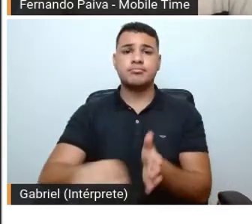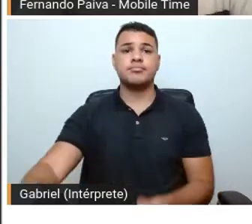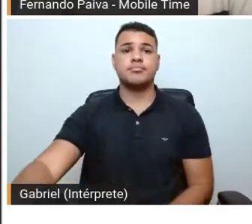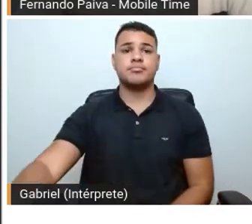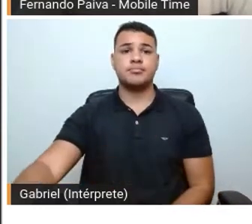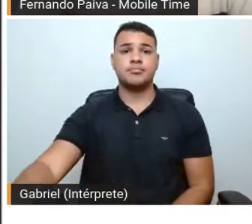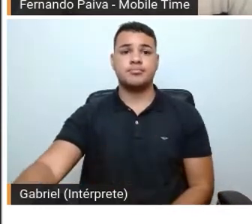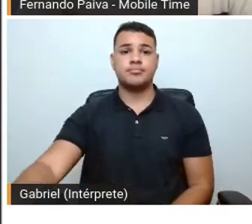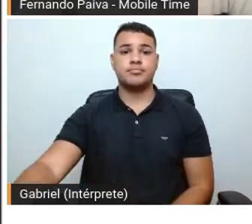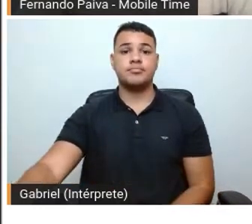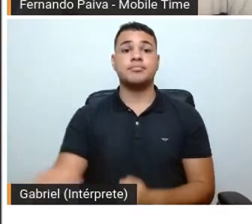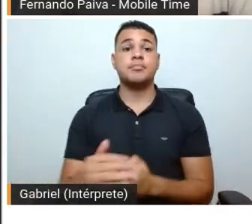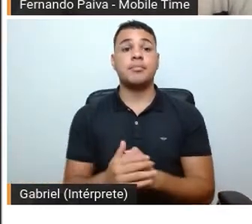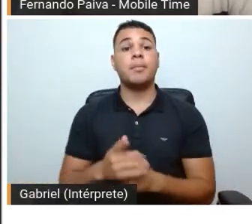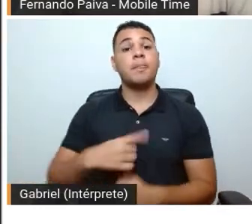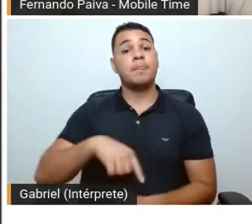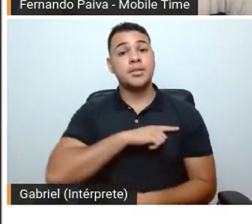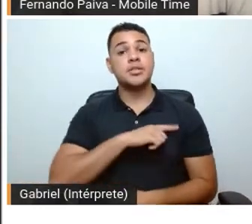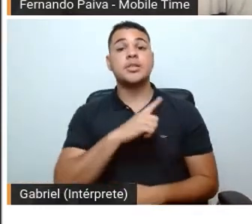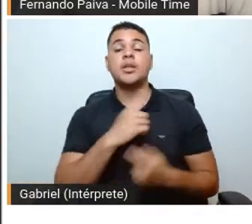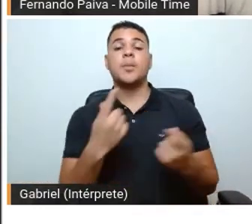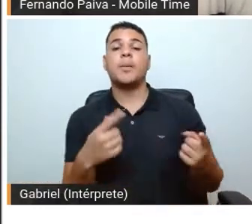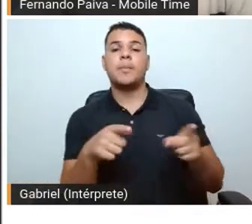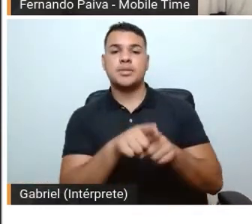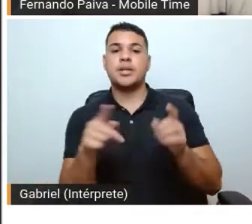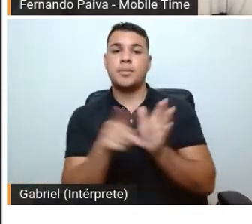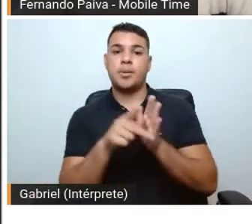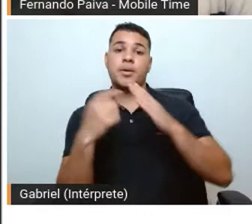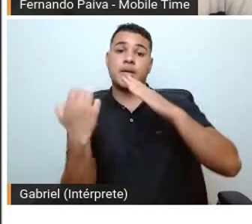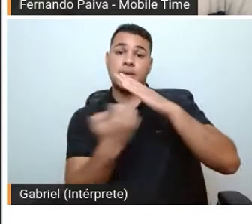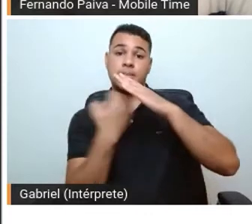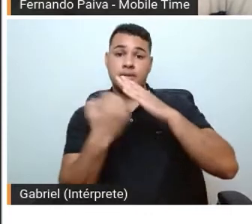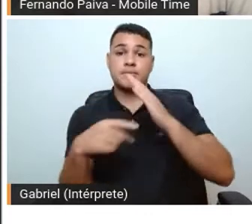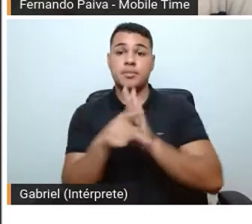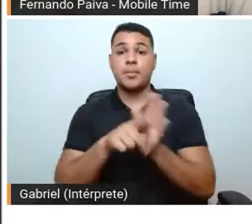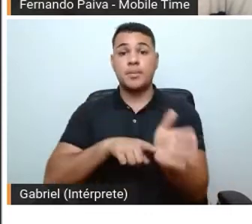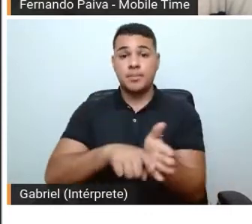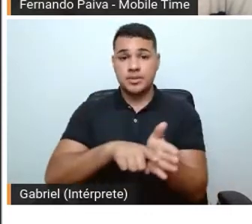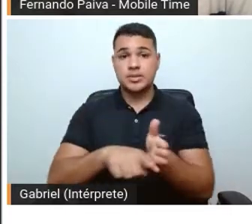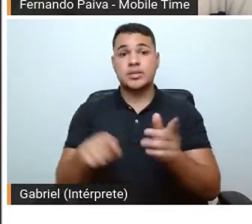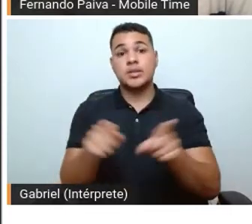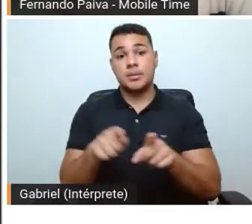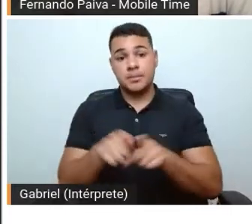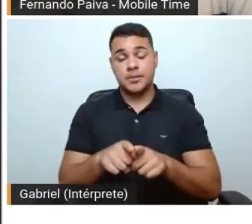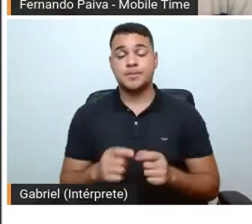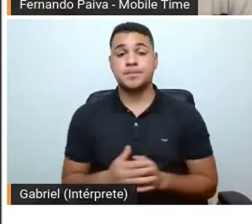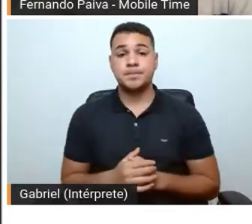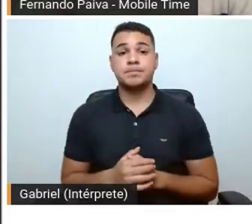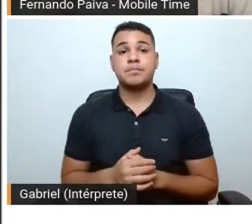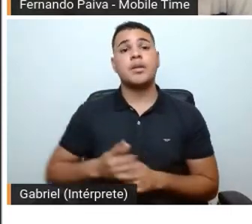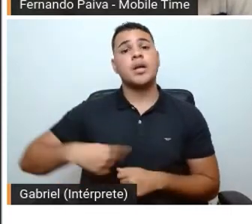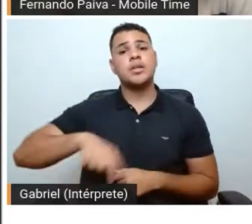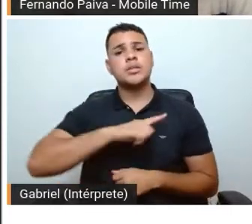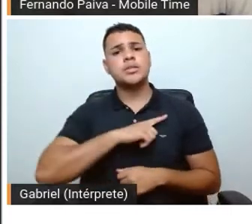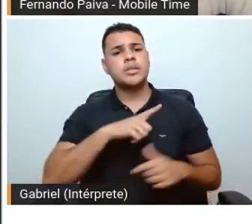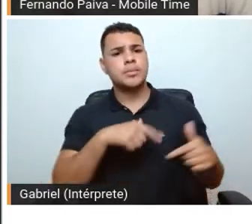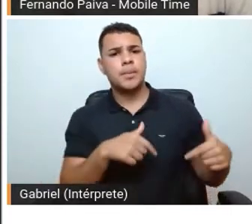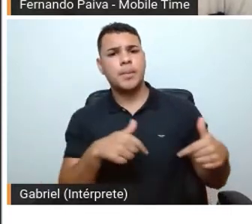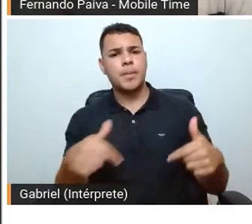a gente tem uma parceria com alguma empresa de pesquisa chamada opinião Box é com a qual a gente a realiza desde